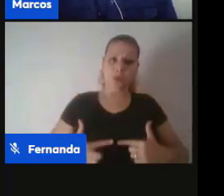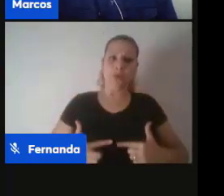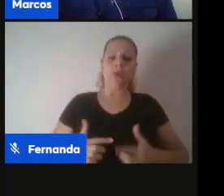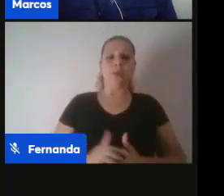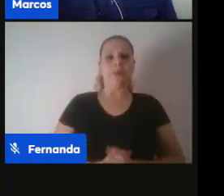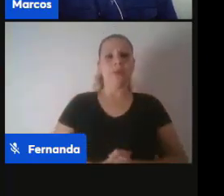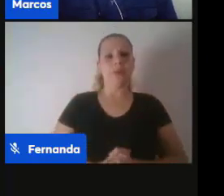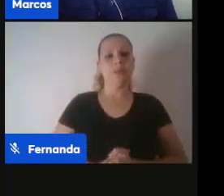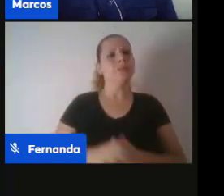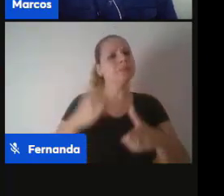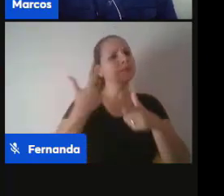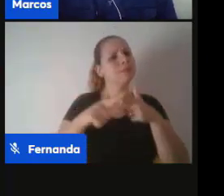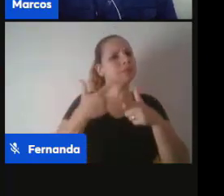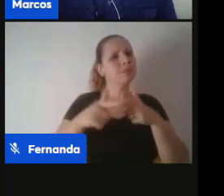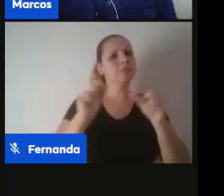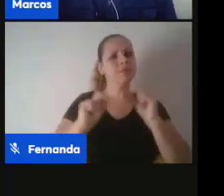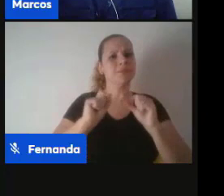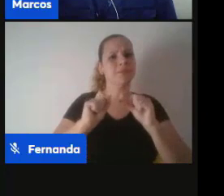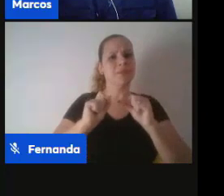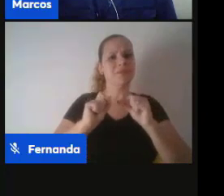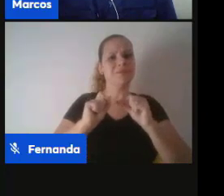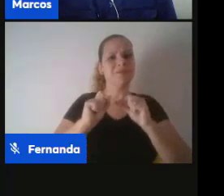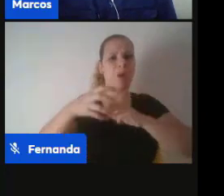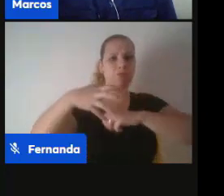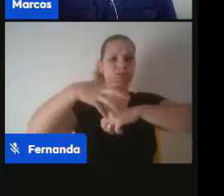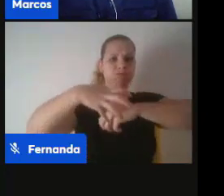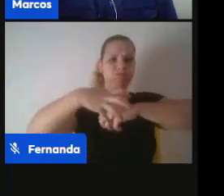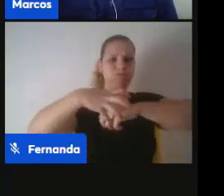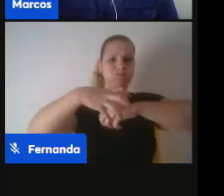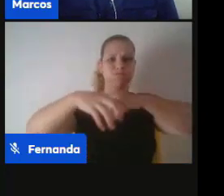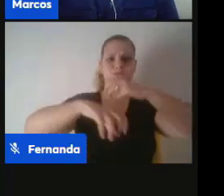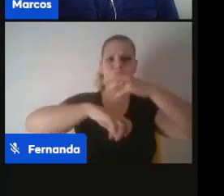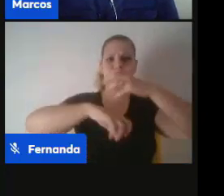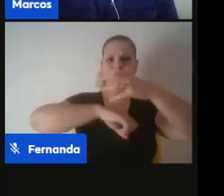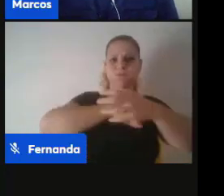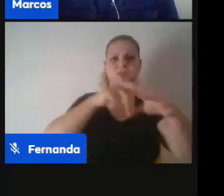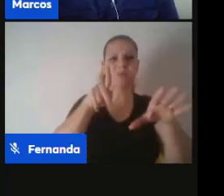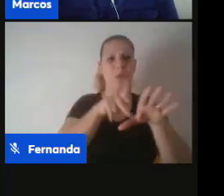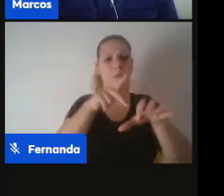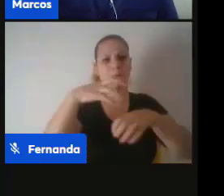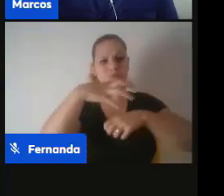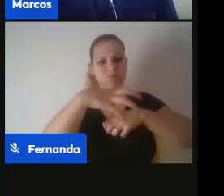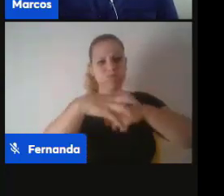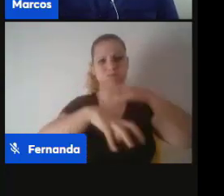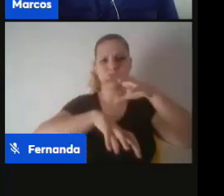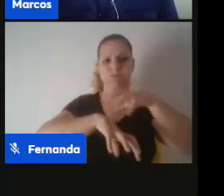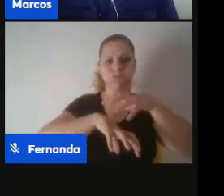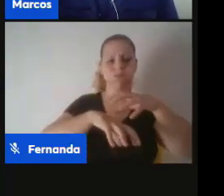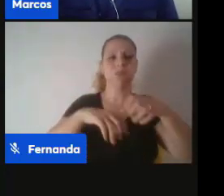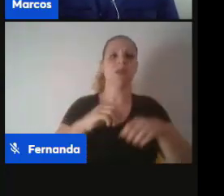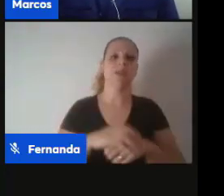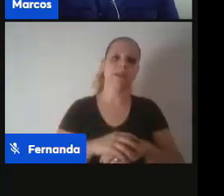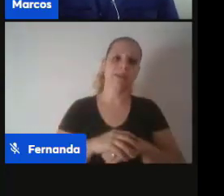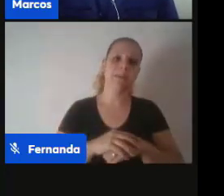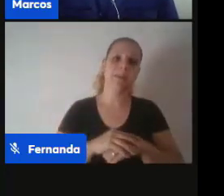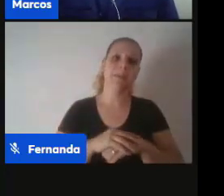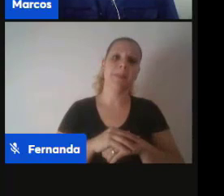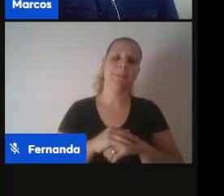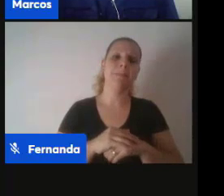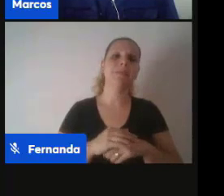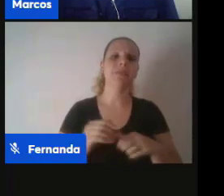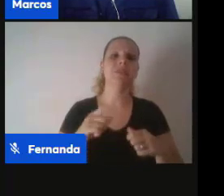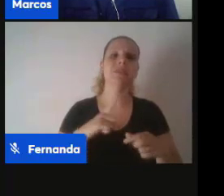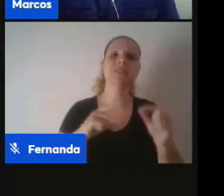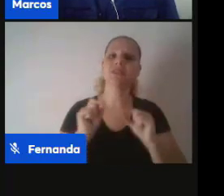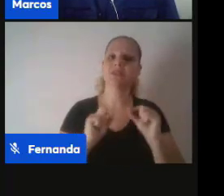O problema da chikungunya é o inchaço nos tendões, tá? Todas as partes articulares, e nós